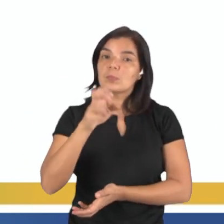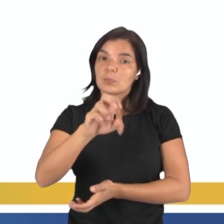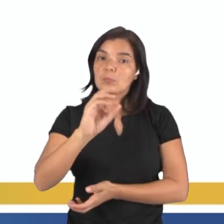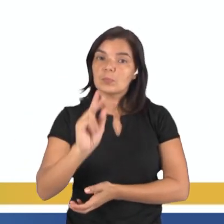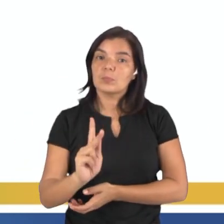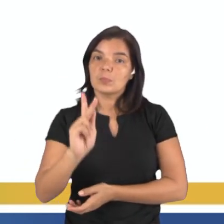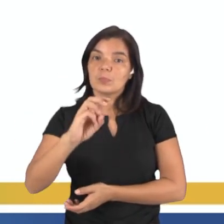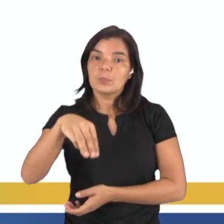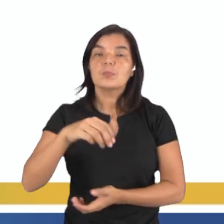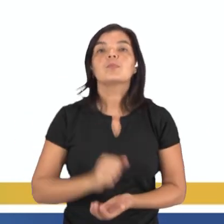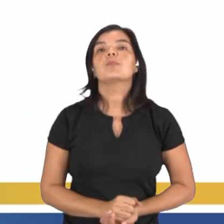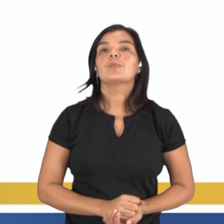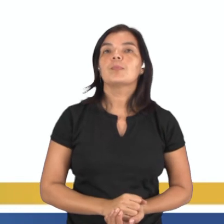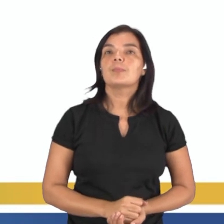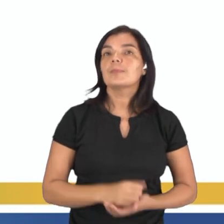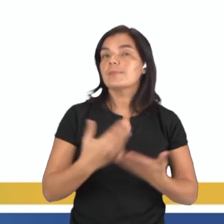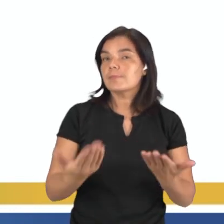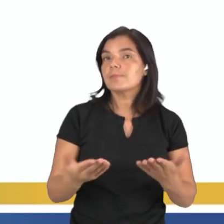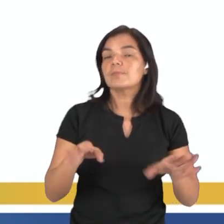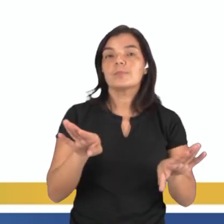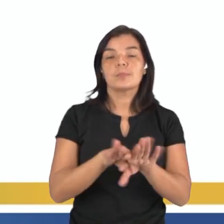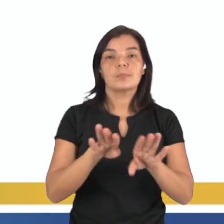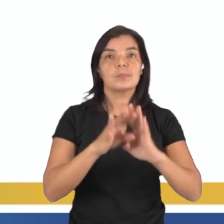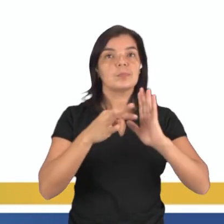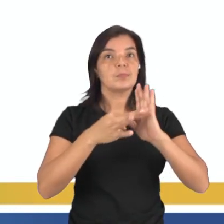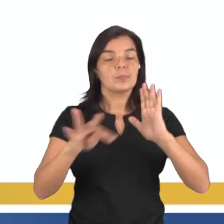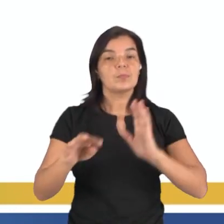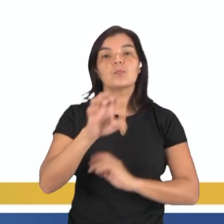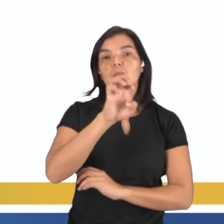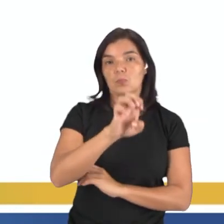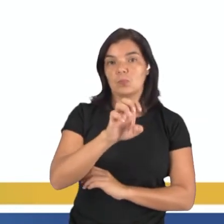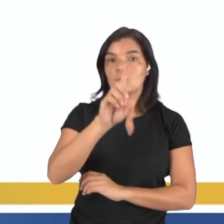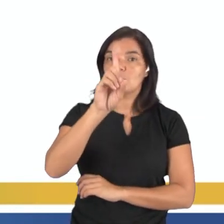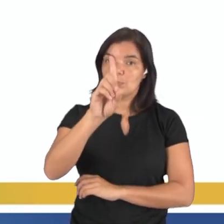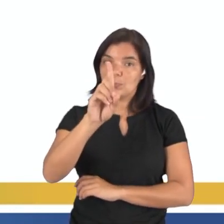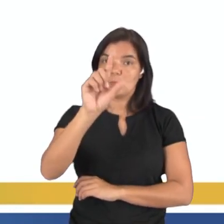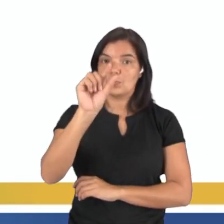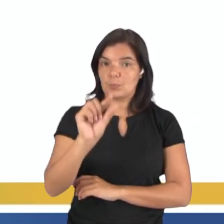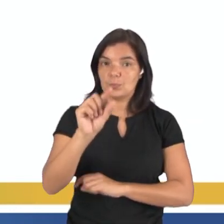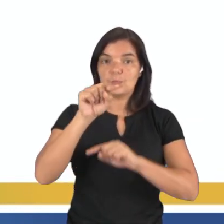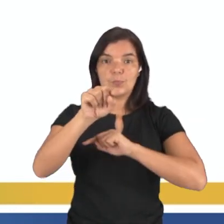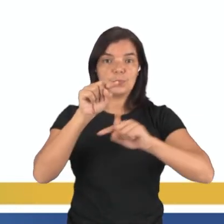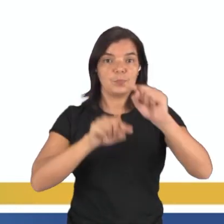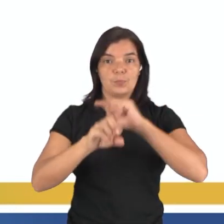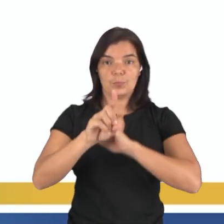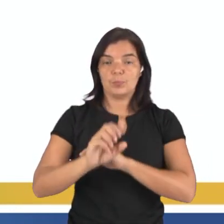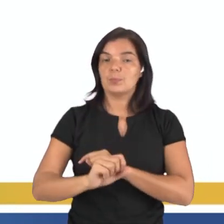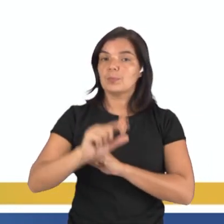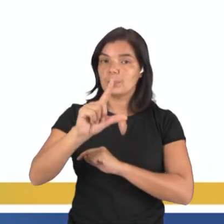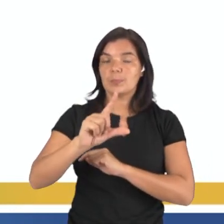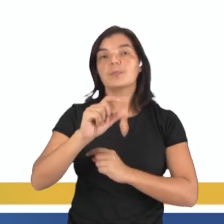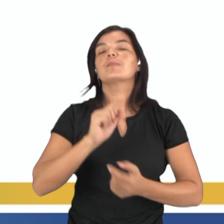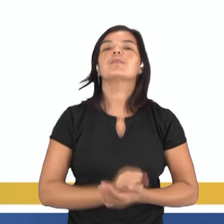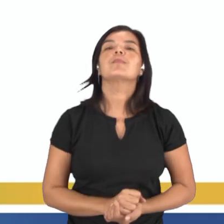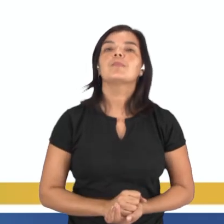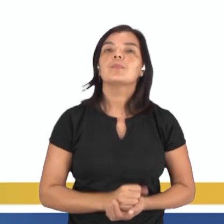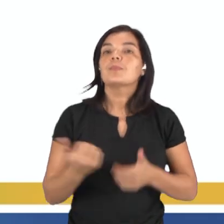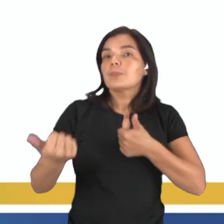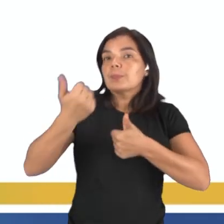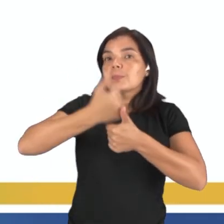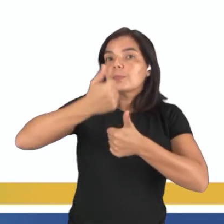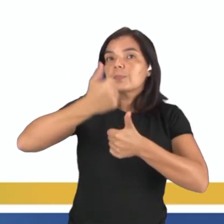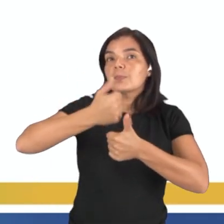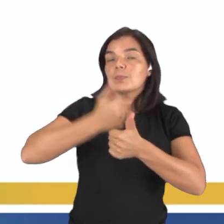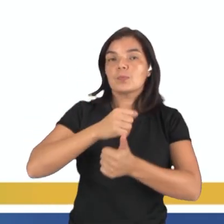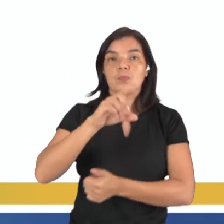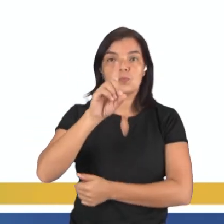15 quilômetros. Então, a minha fórmula está aí. E é igual a D minúsculo dividido por D. Então, substituindo